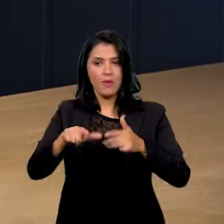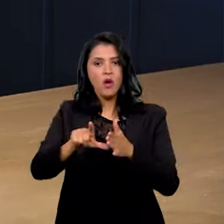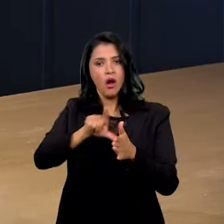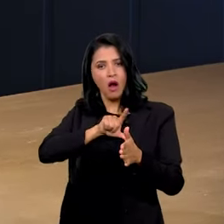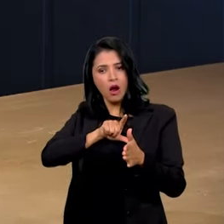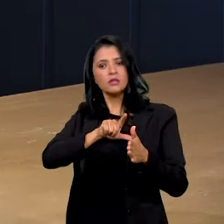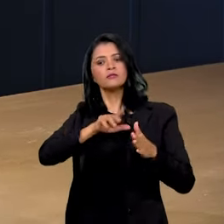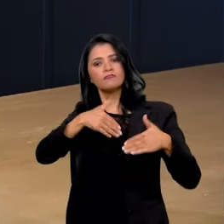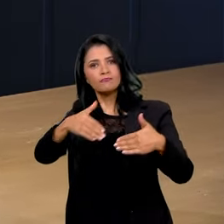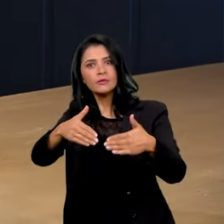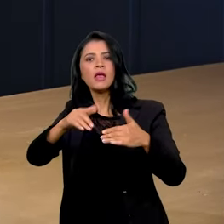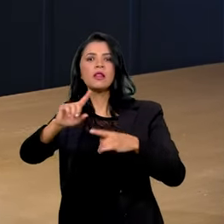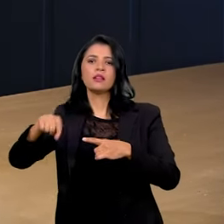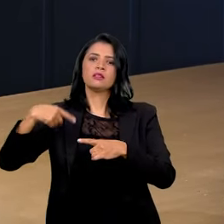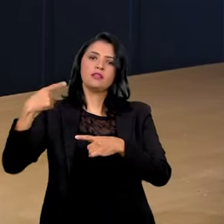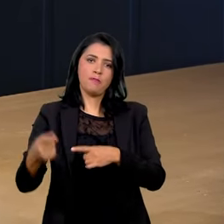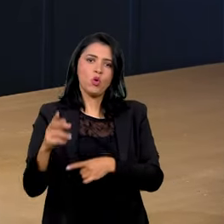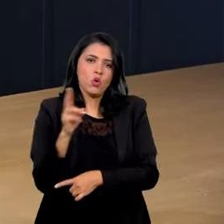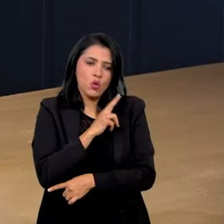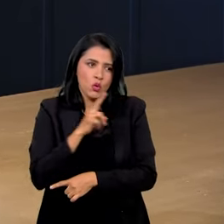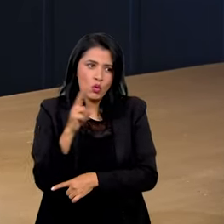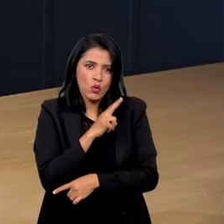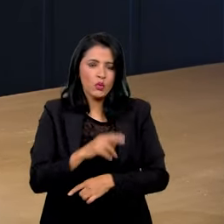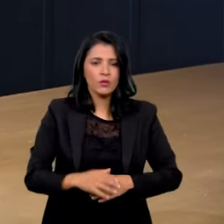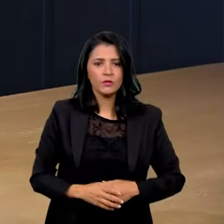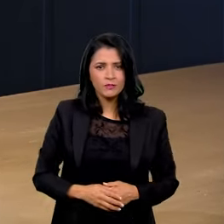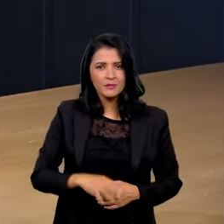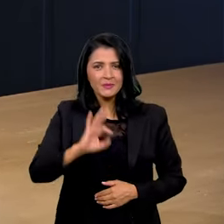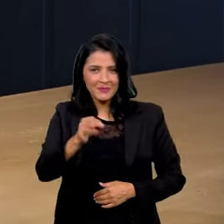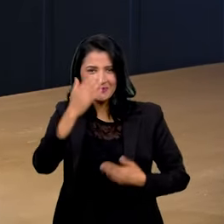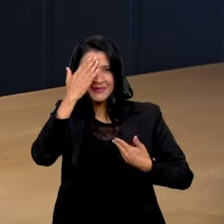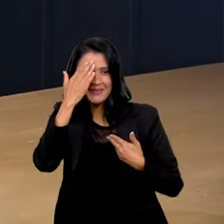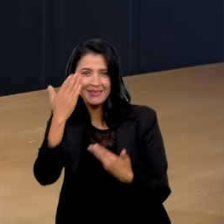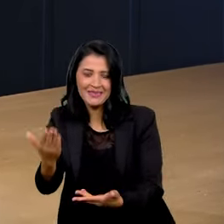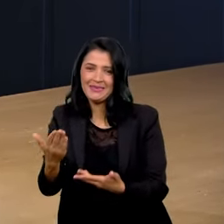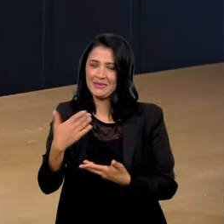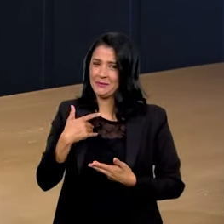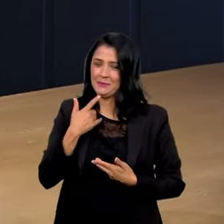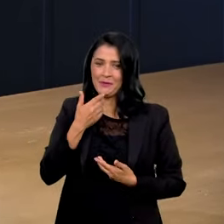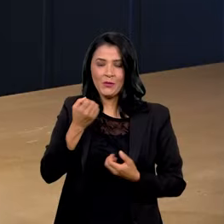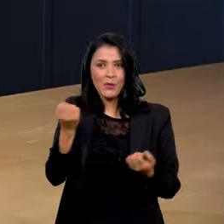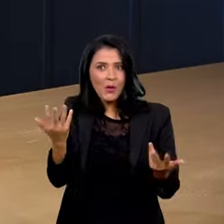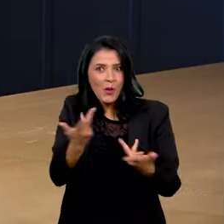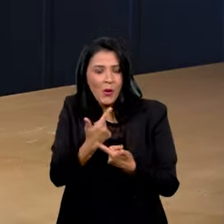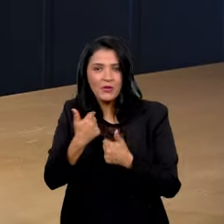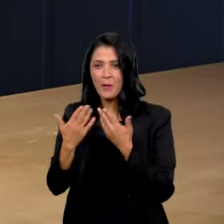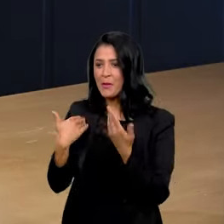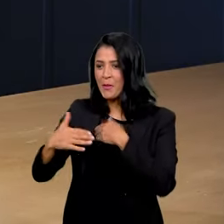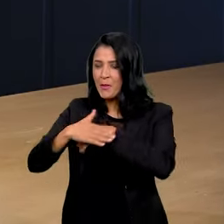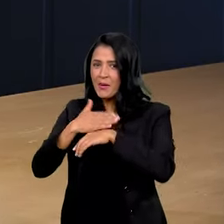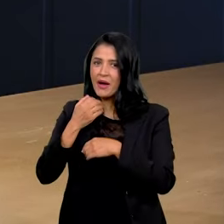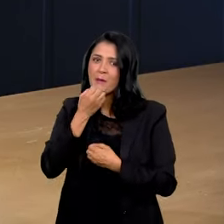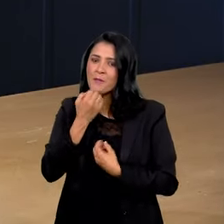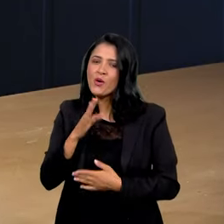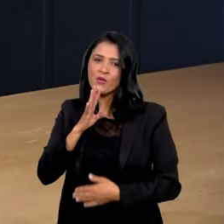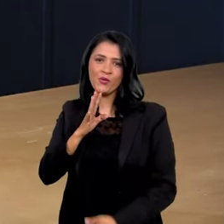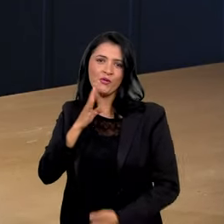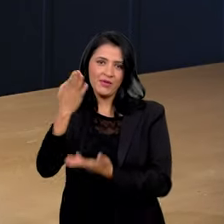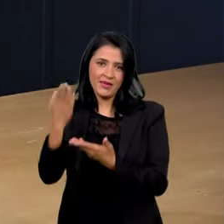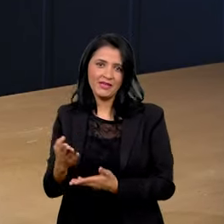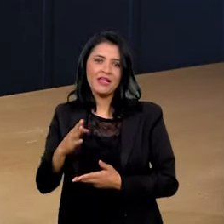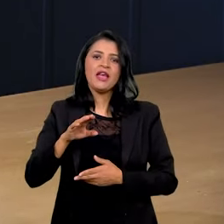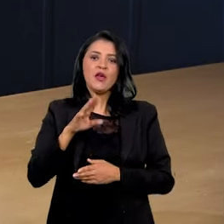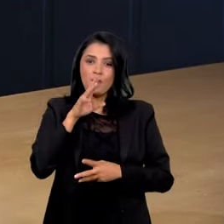muito bom conhecer a força de proteção de atuação né dos profissionais do suas é muito importante o que o forsas faz